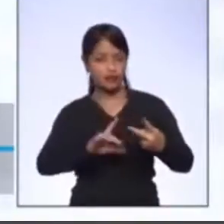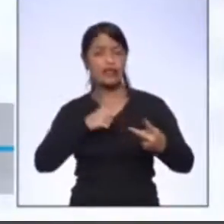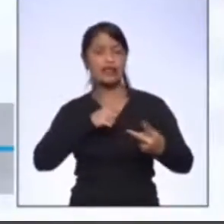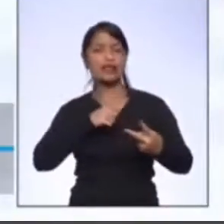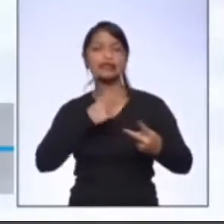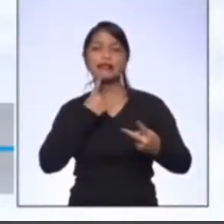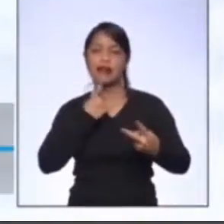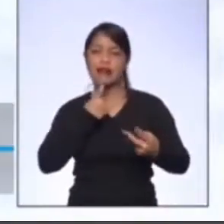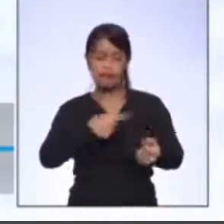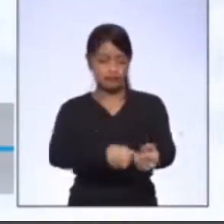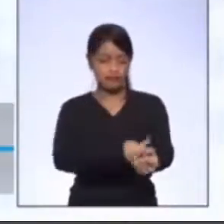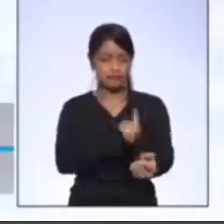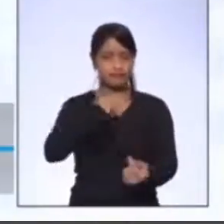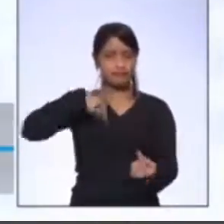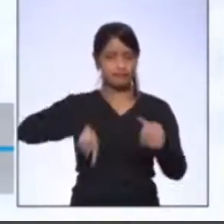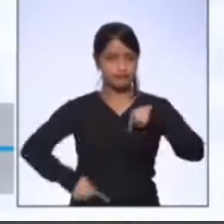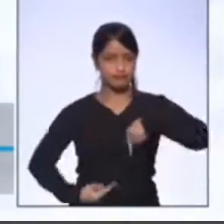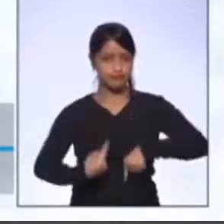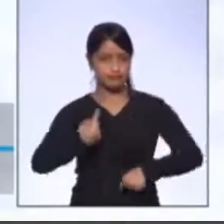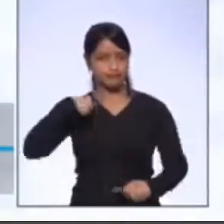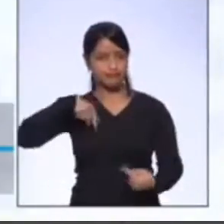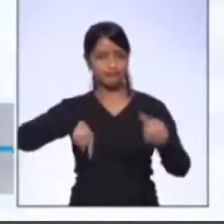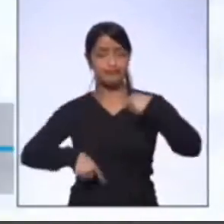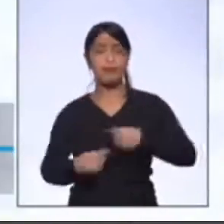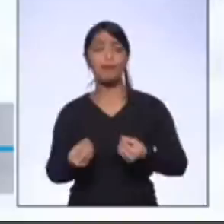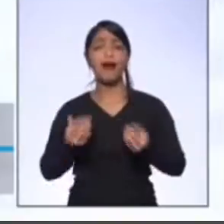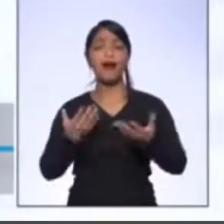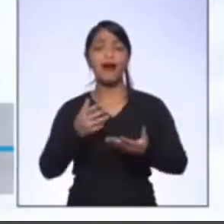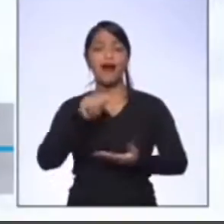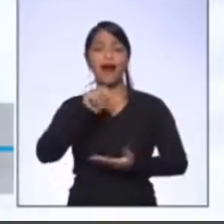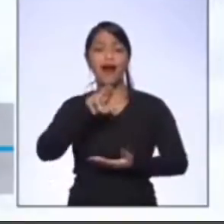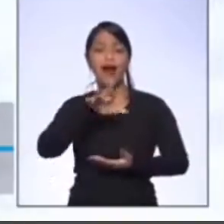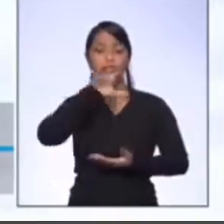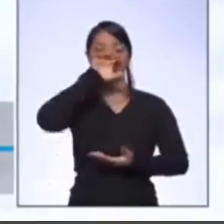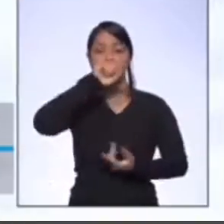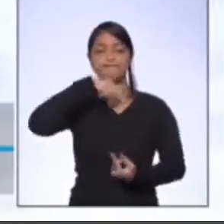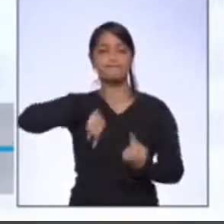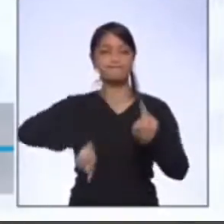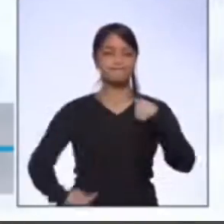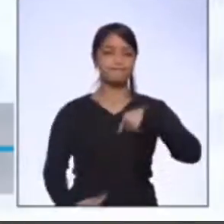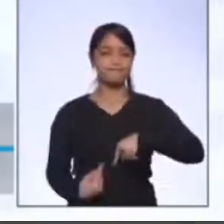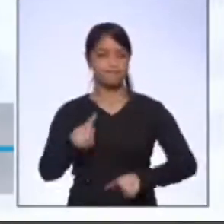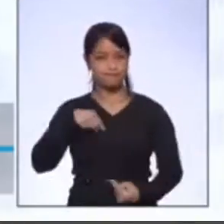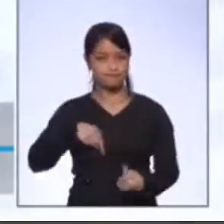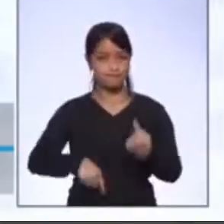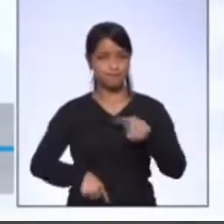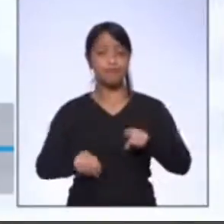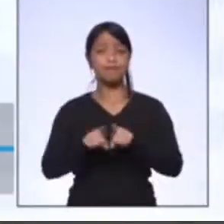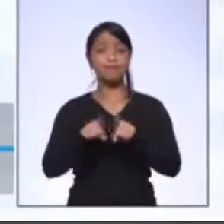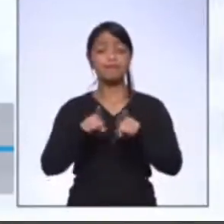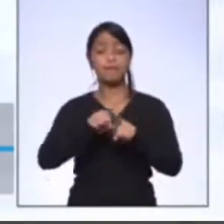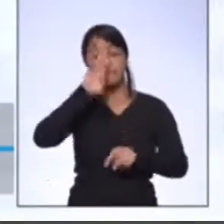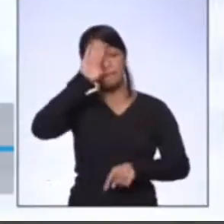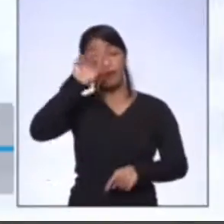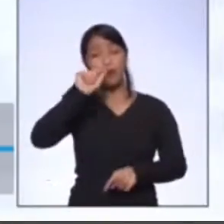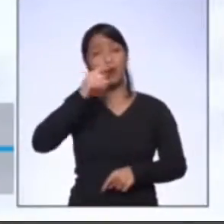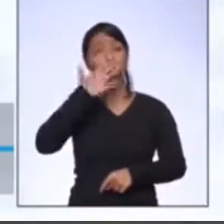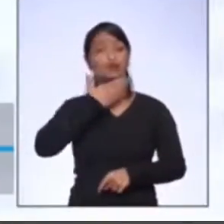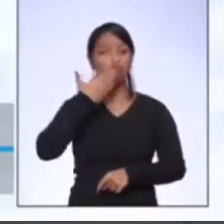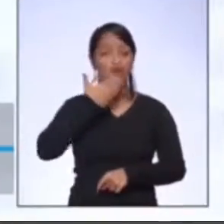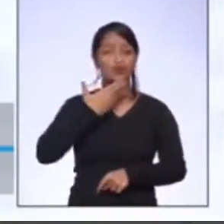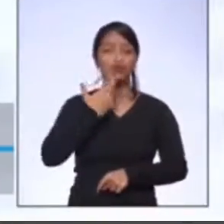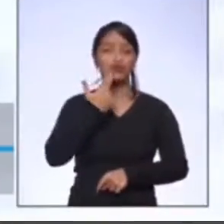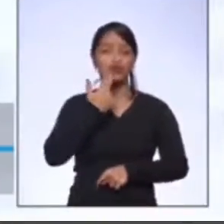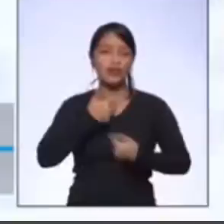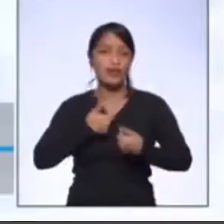vez transportar o que oxigênio e principalmente açúcar nutrientes